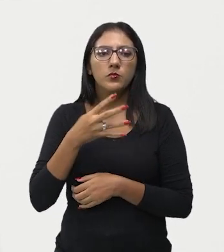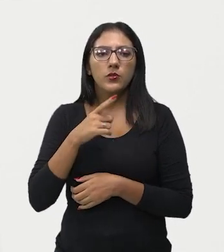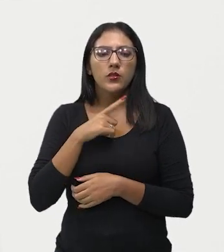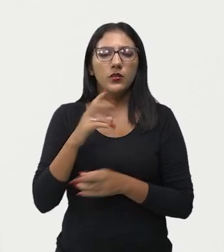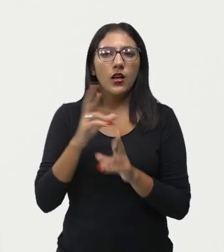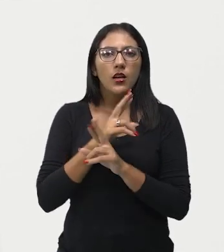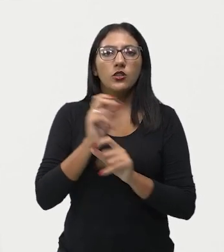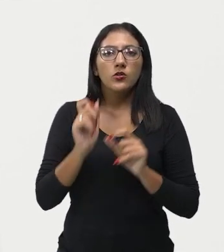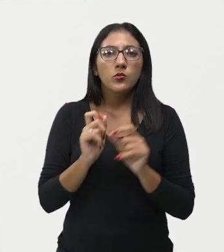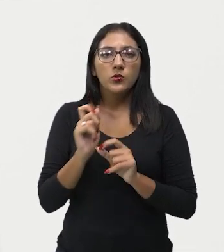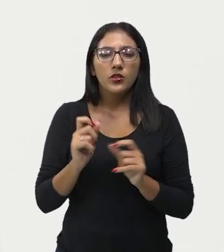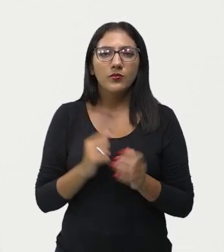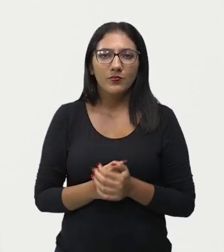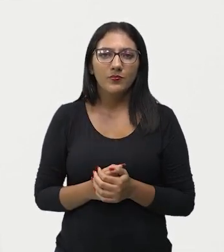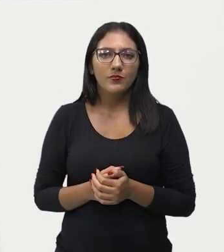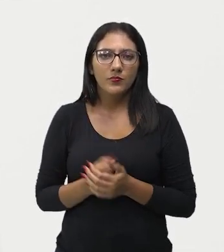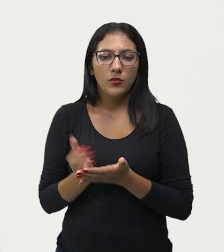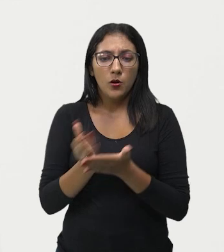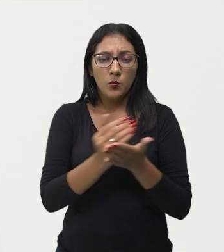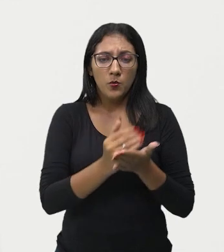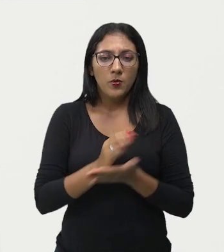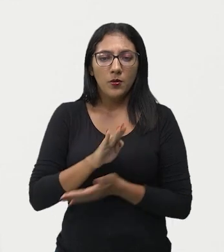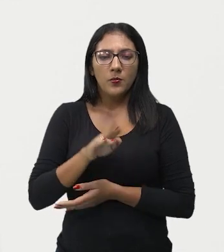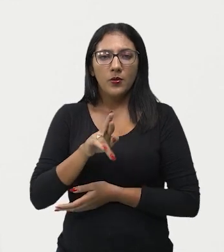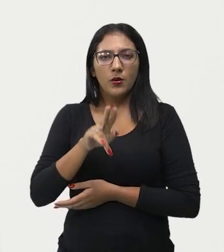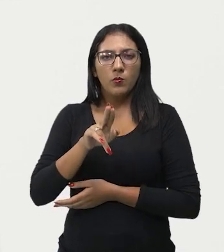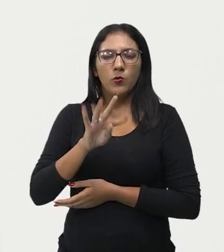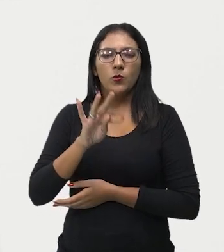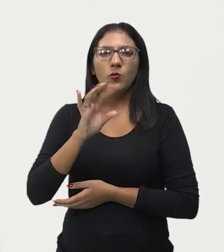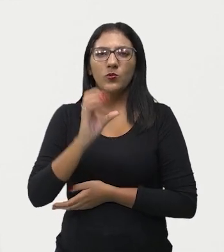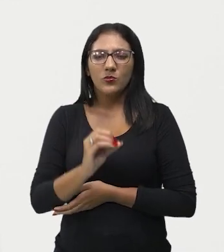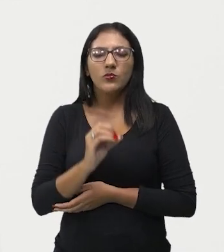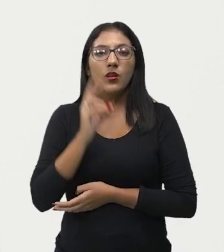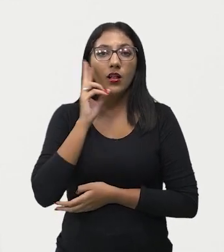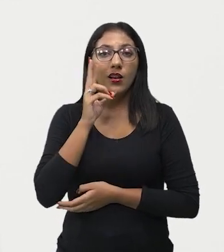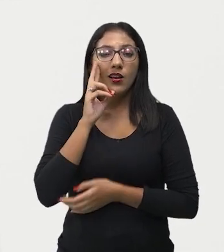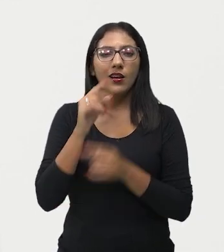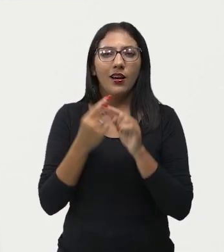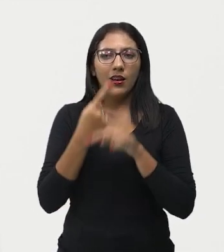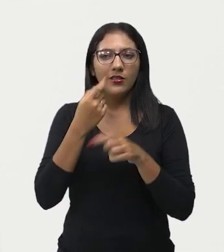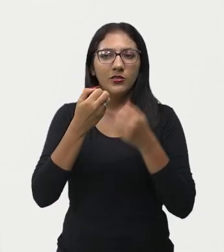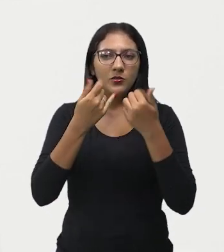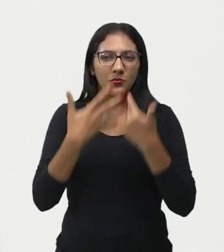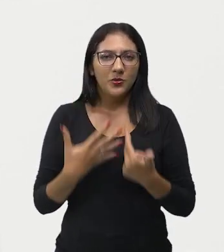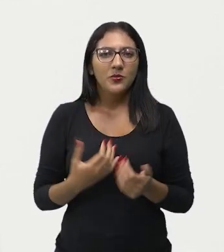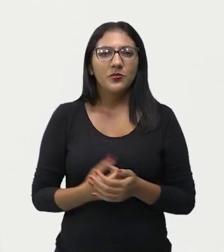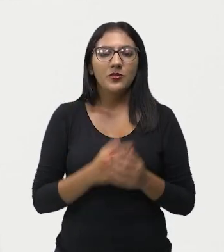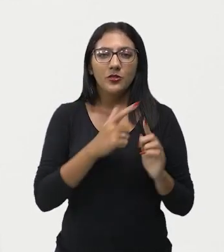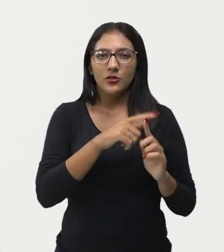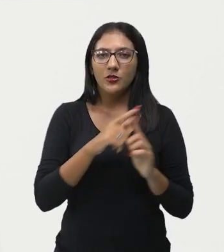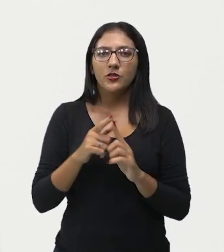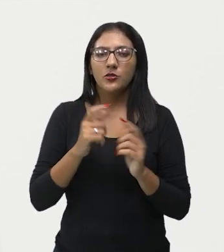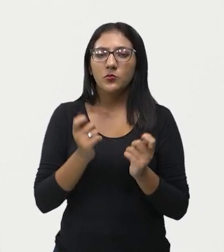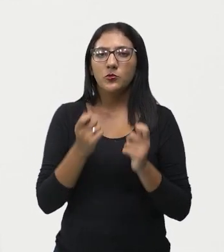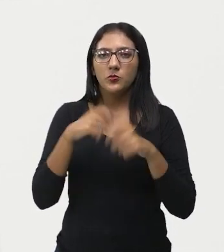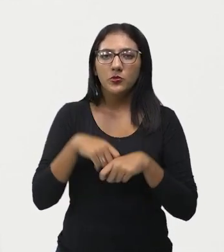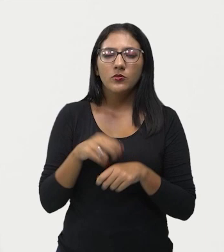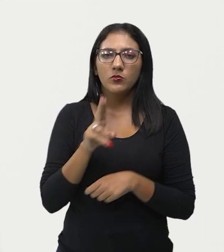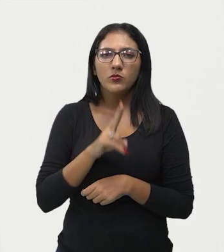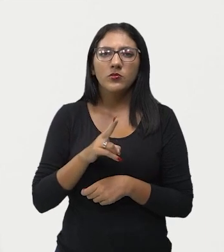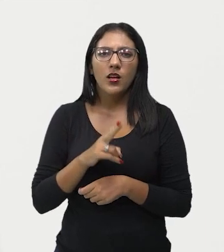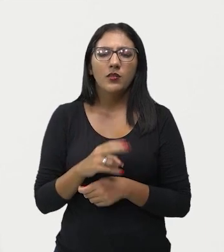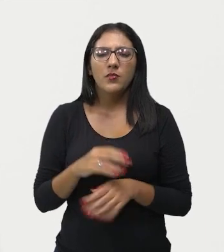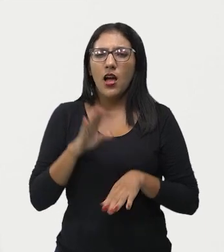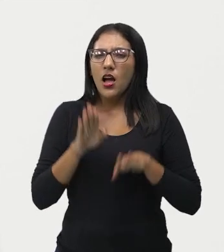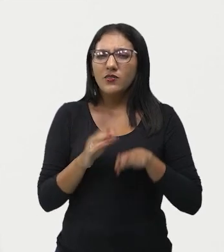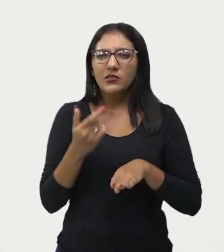de dados brutos, tá legal? Lembra que eu falei para você no início da aula, ao meio da nossa aula, né, que os dados nem sempre vêm